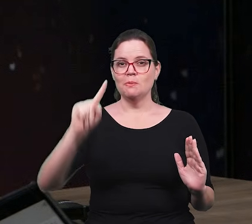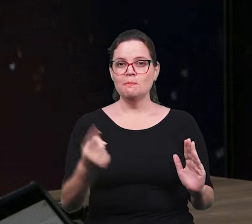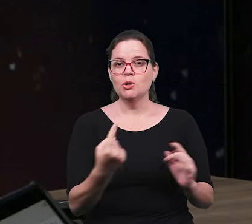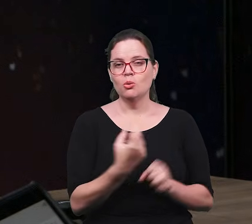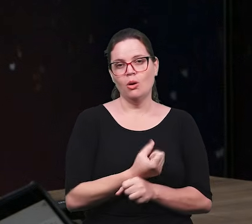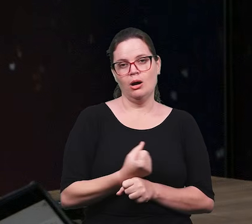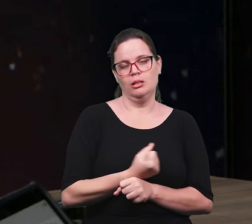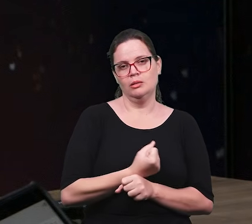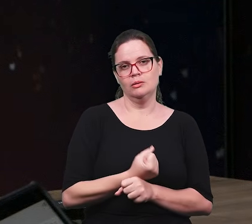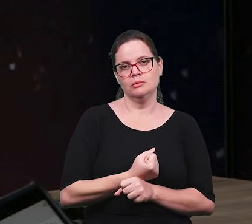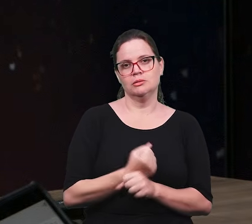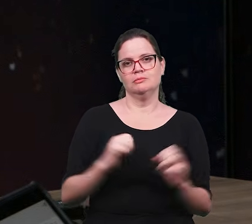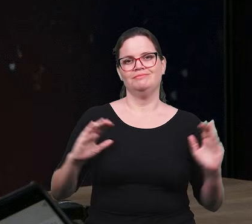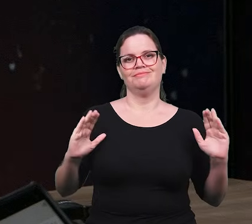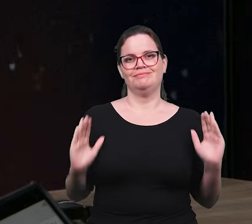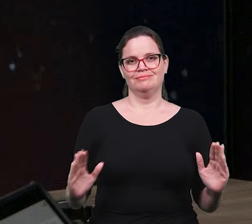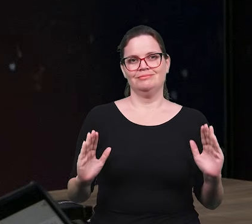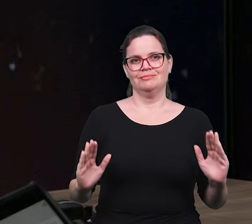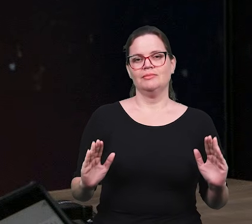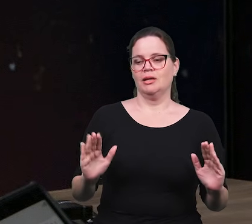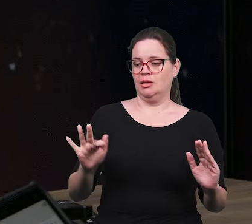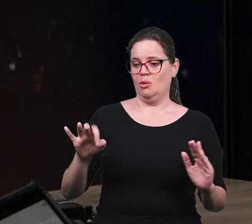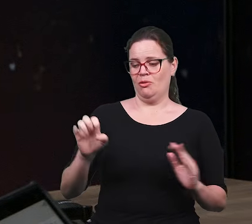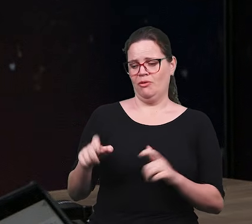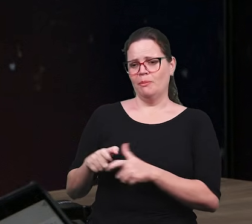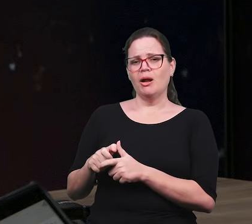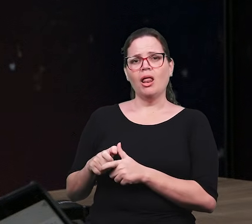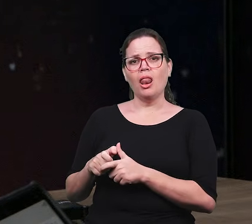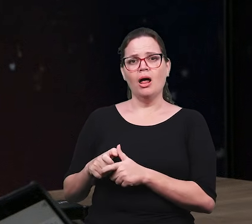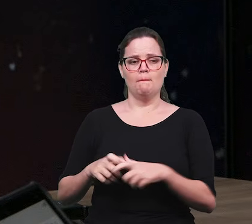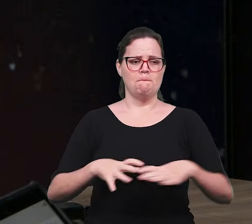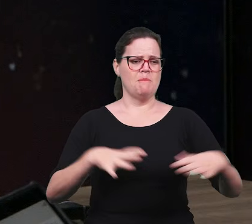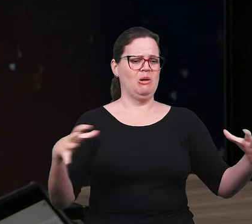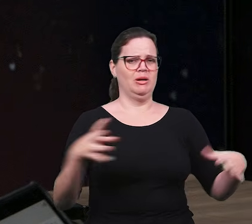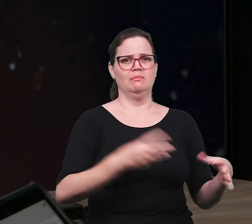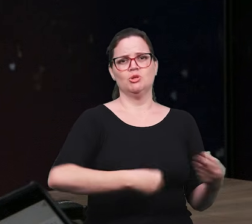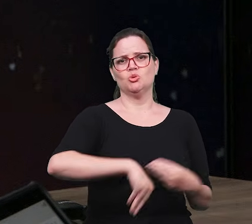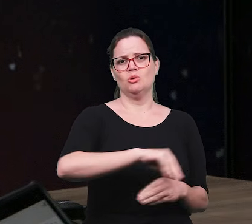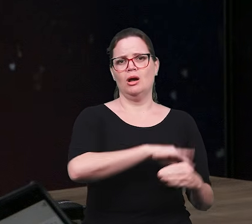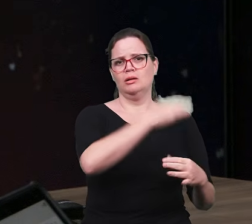né, a fé vai sustentar os servos, muitas vezes os servos